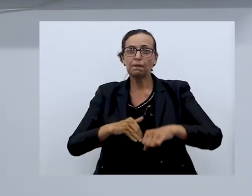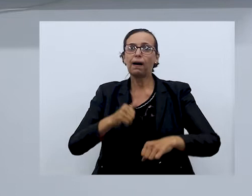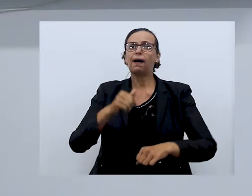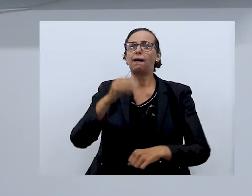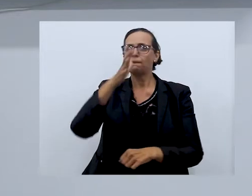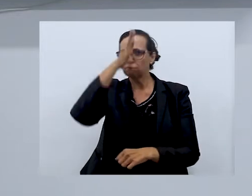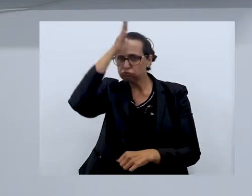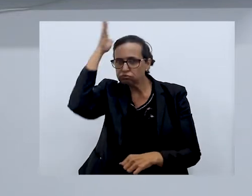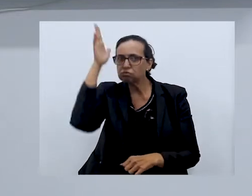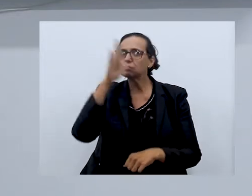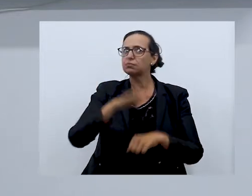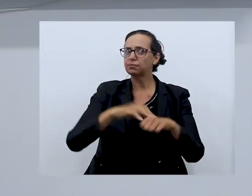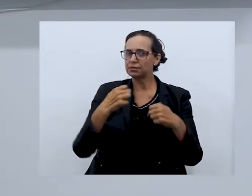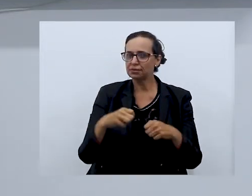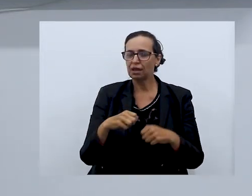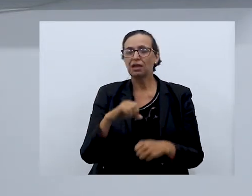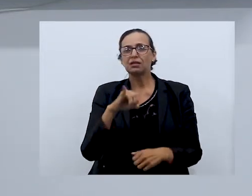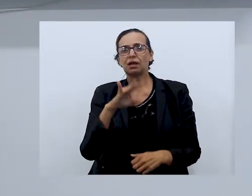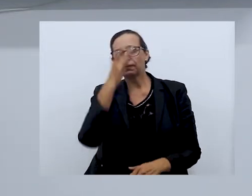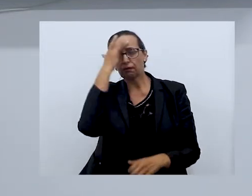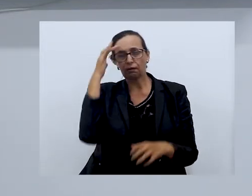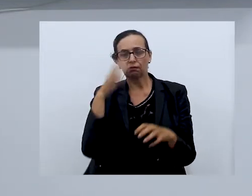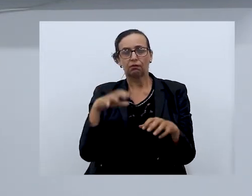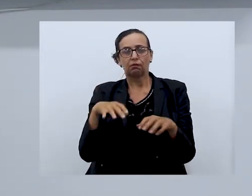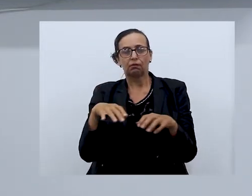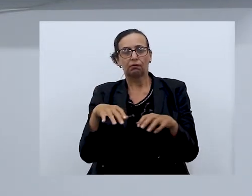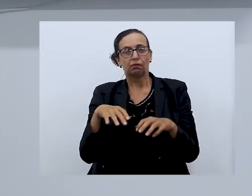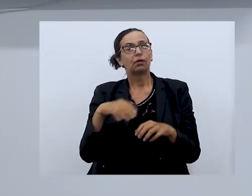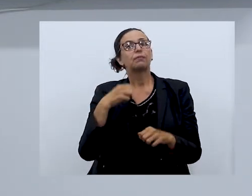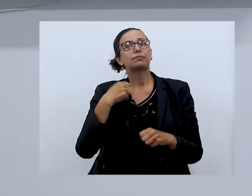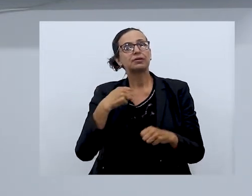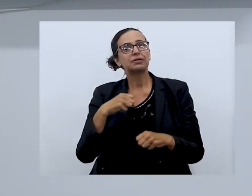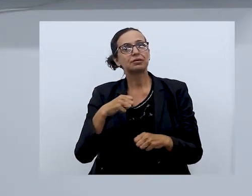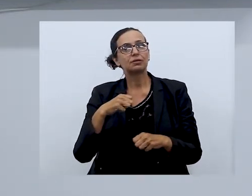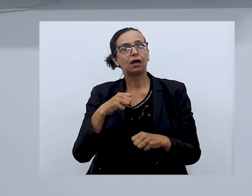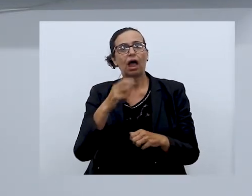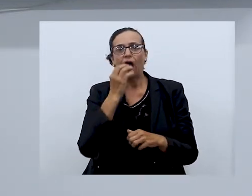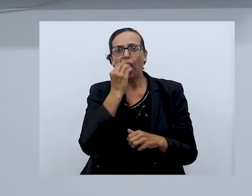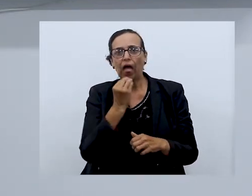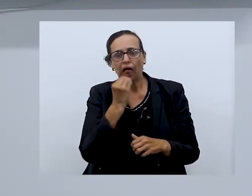Em caso de crise convulsiva, nunca tente puxar a língua com a mão.